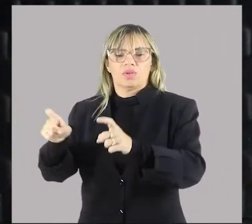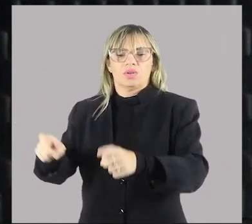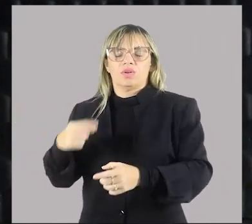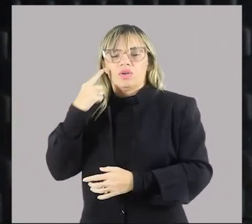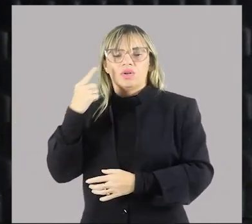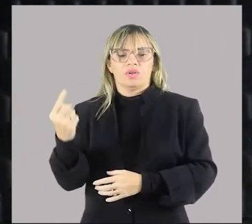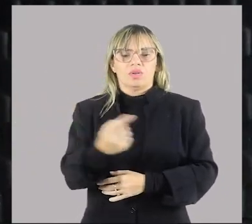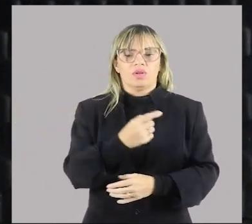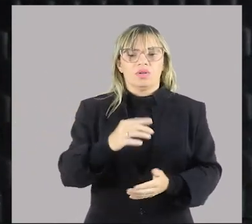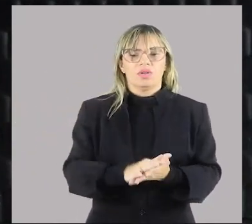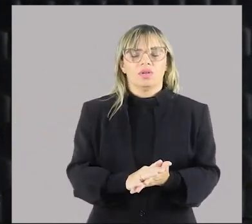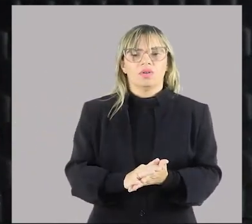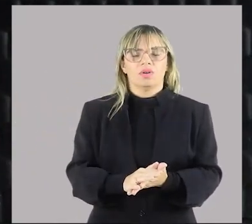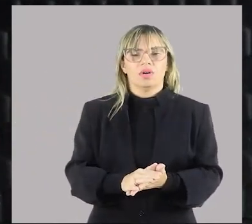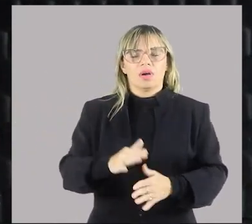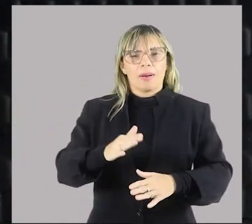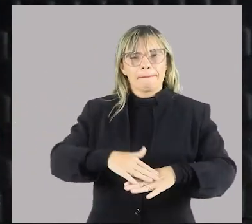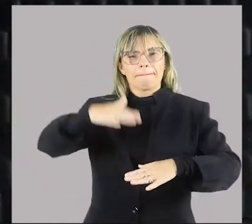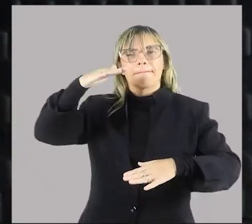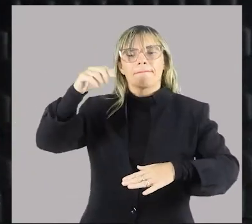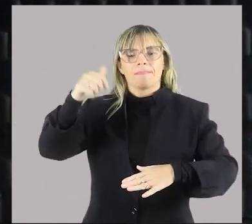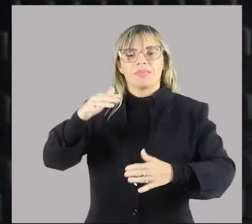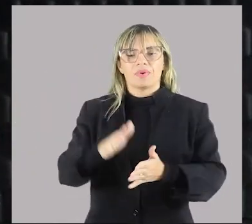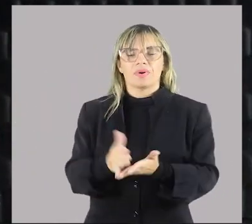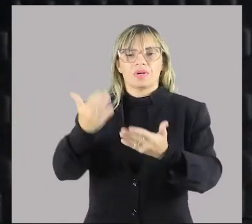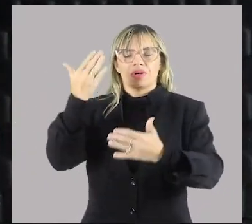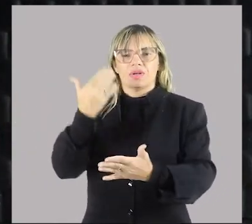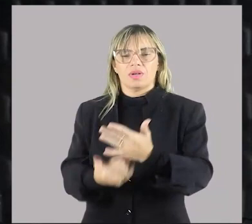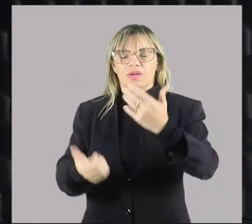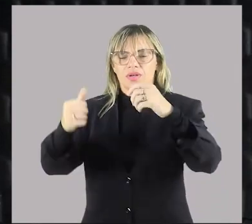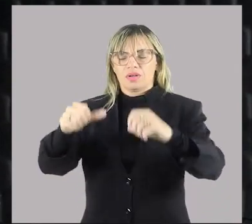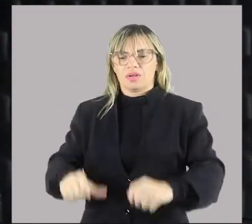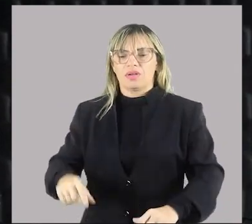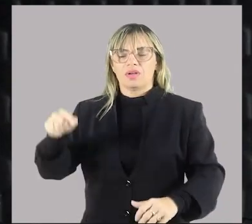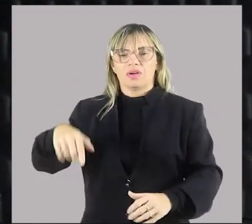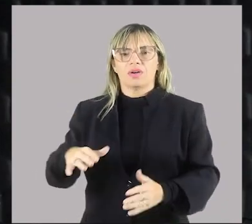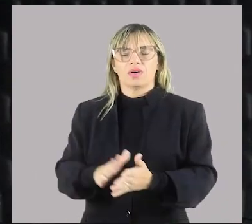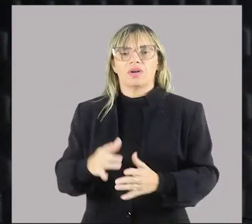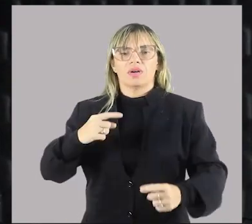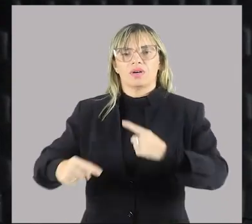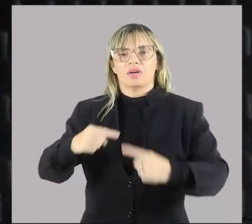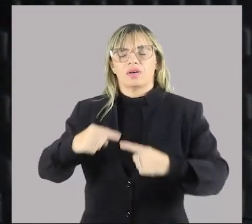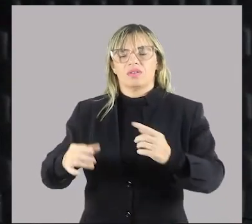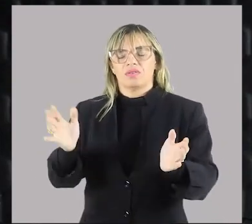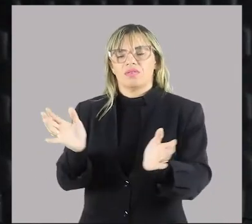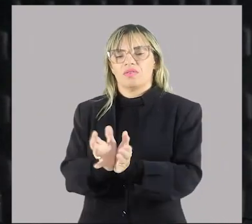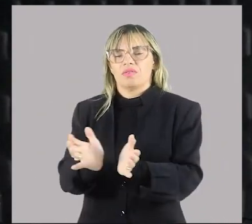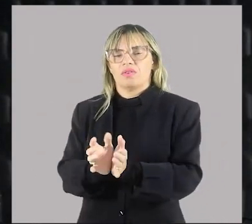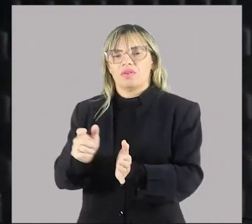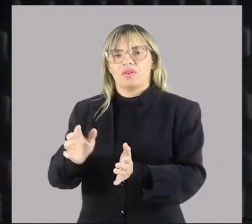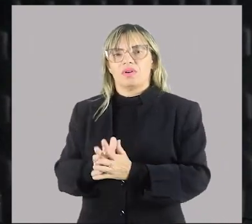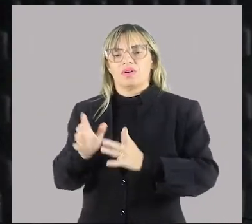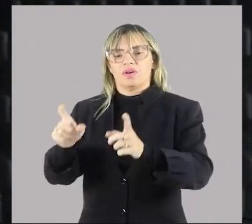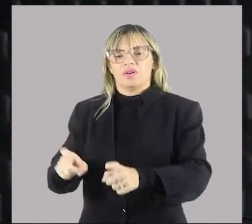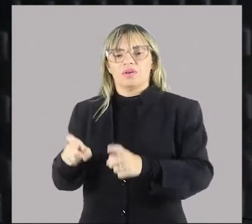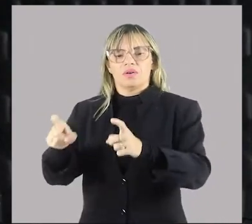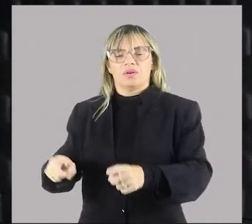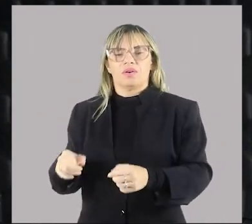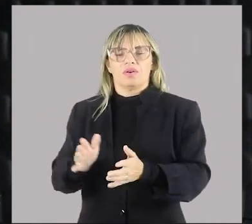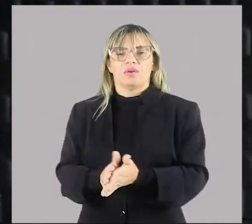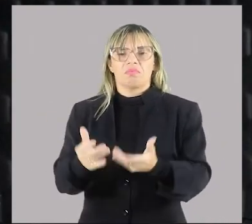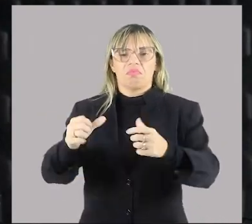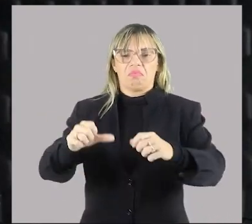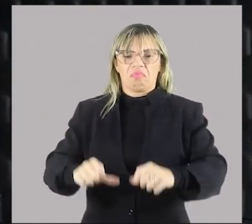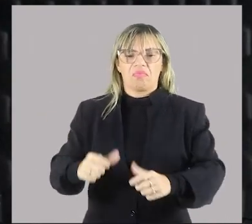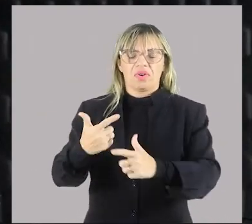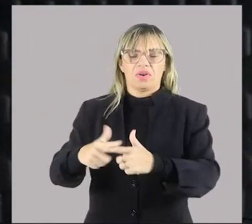por uma superprodução e se enfraquece essas elites políticas, oligárquicas, cafeicultoras. Um outro